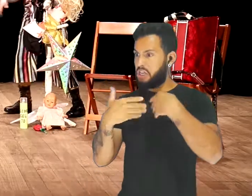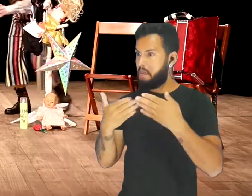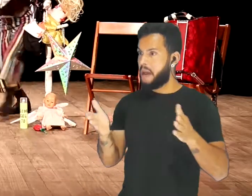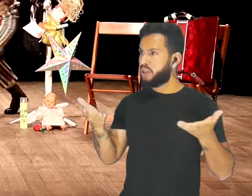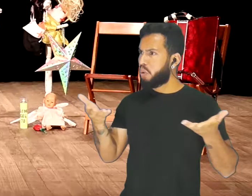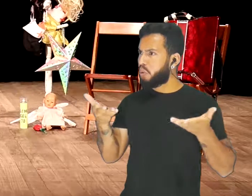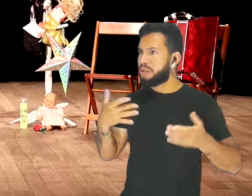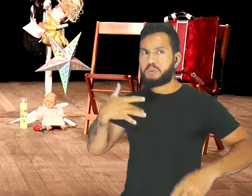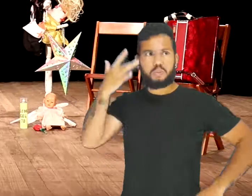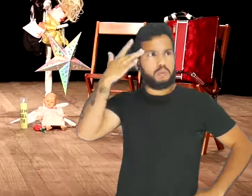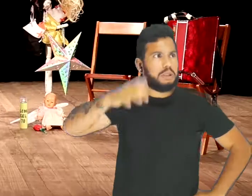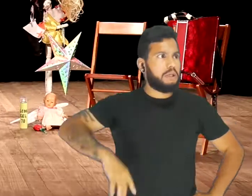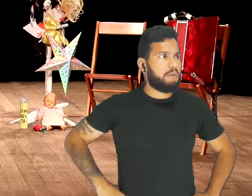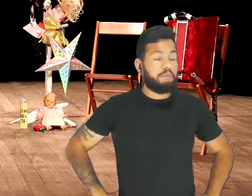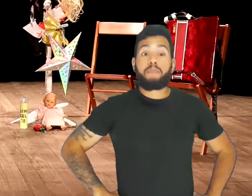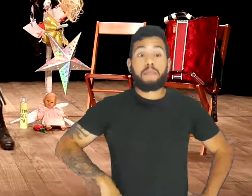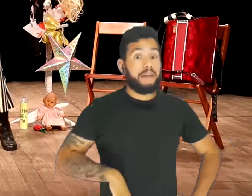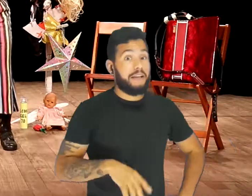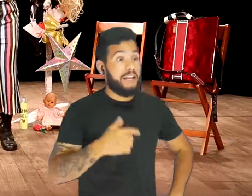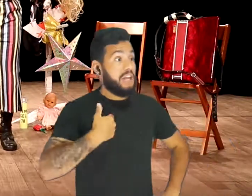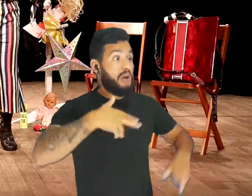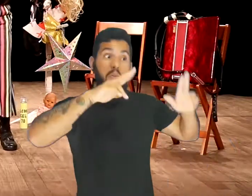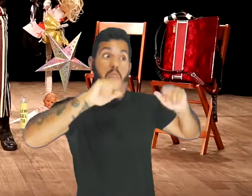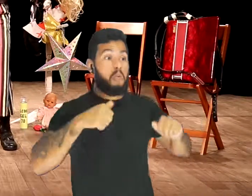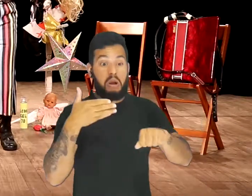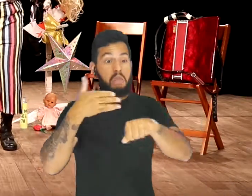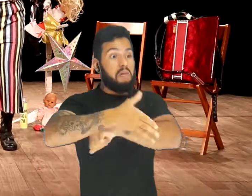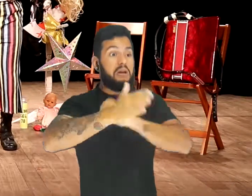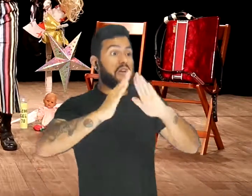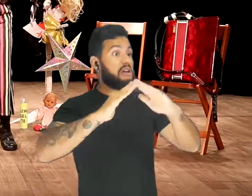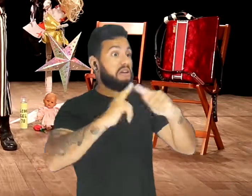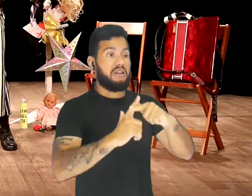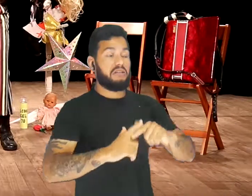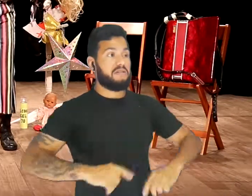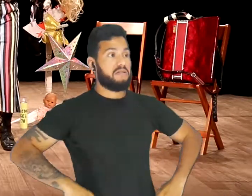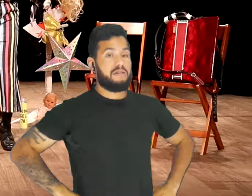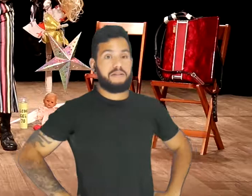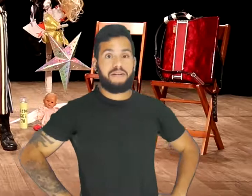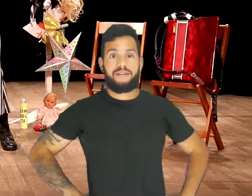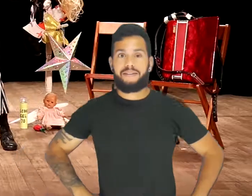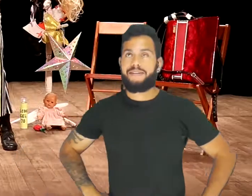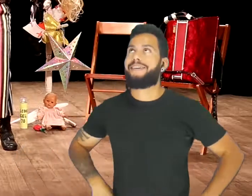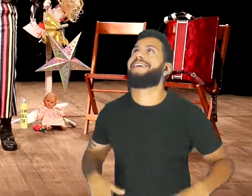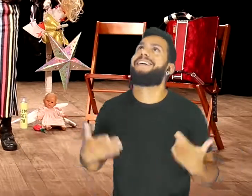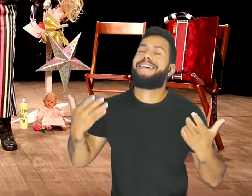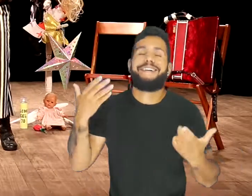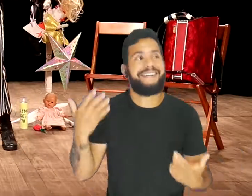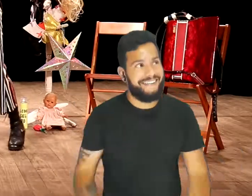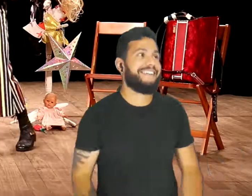Vai. Hoje o serviço de bordo está muito ruim. Igrejas estão abertas hoje? Não